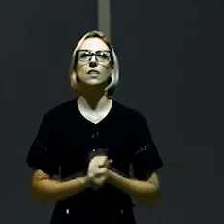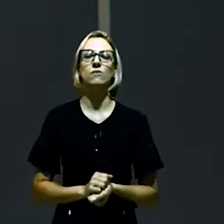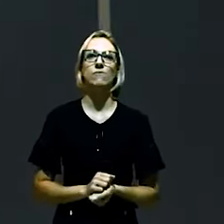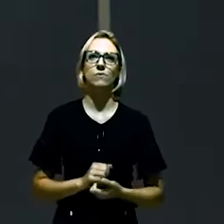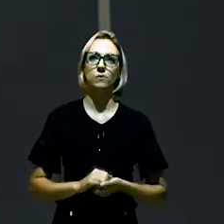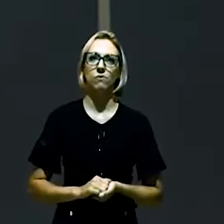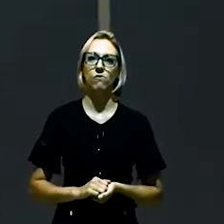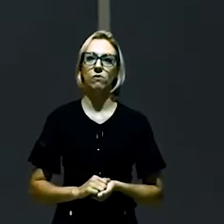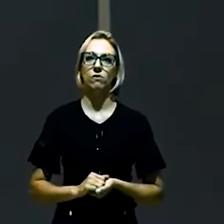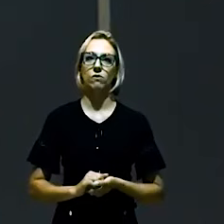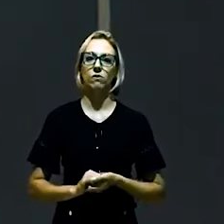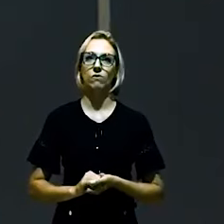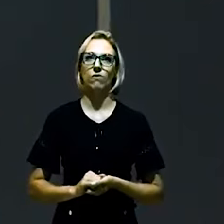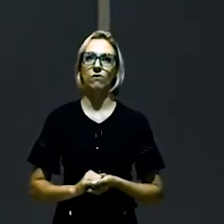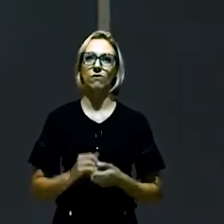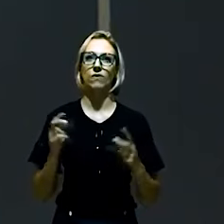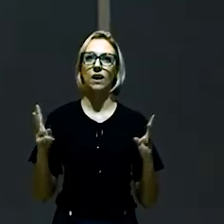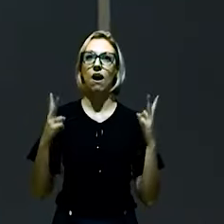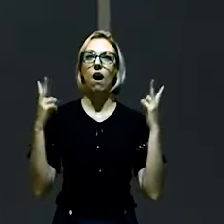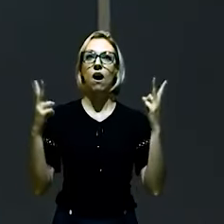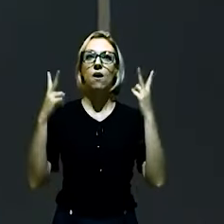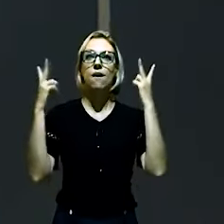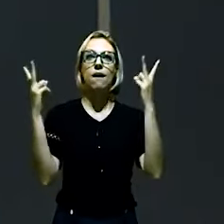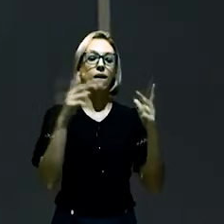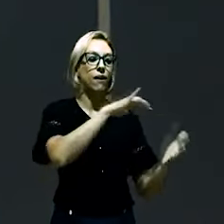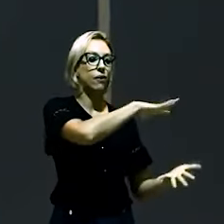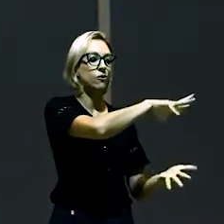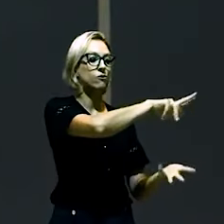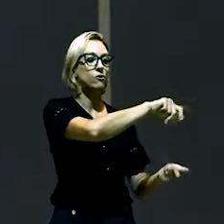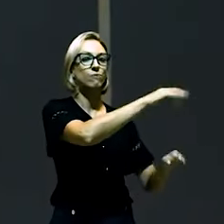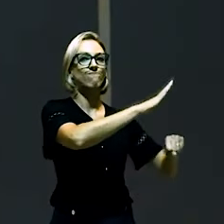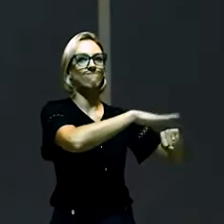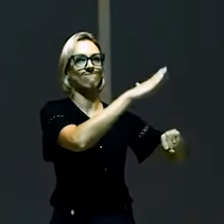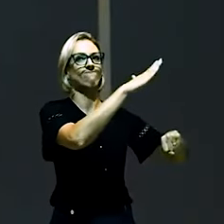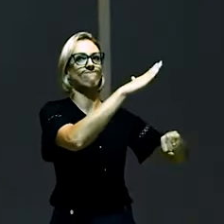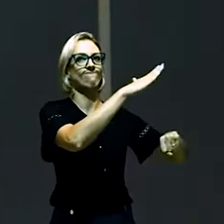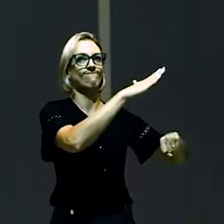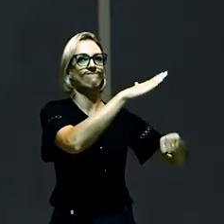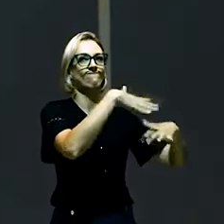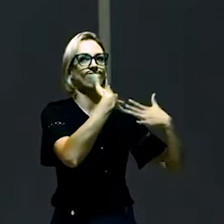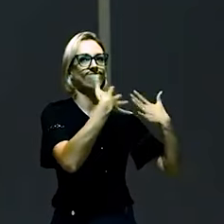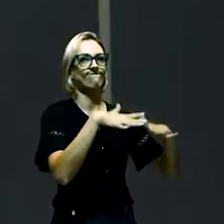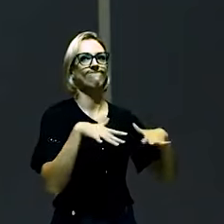A gente dá mais valor às coisas lá de fora do que às coisas daqui de dentro.